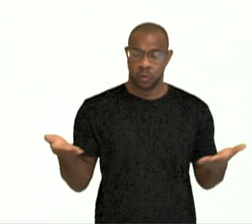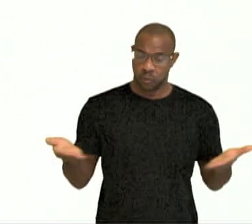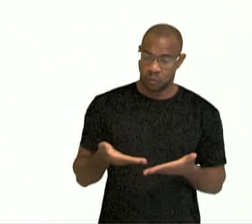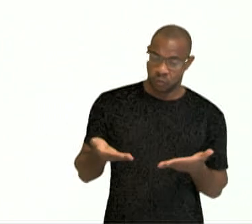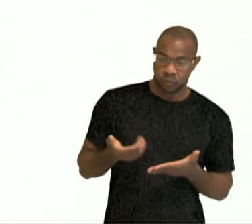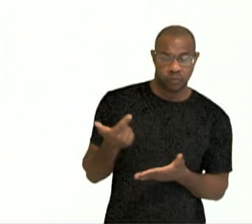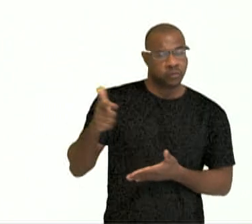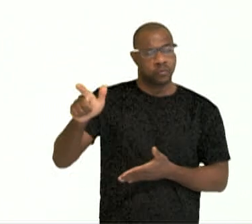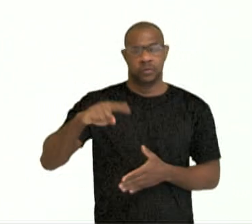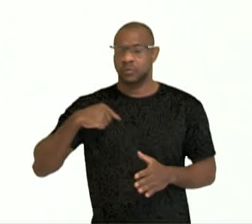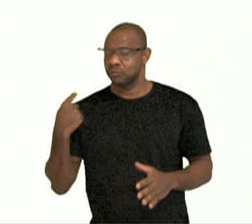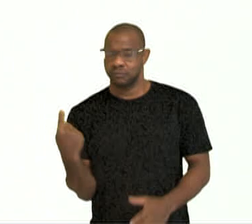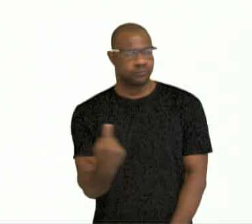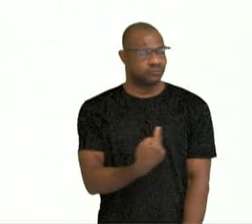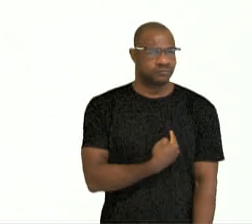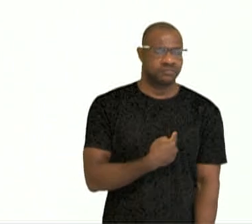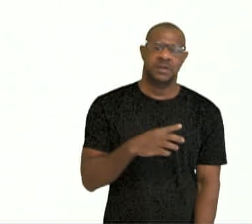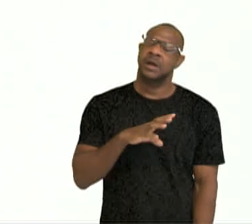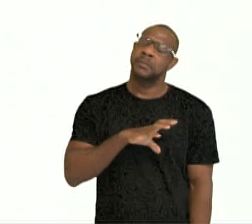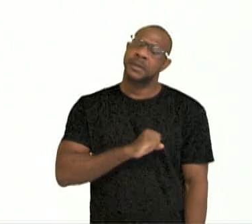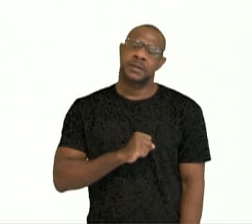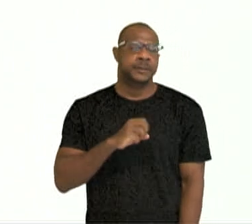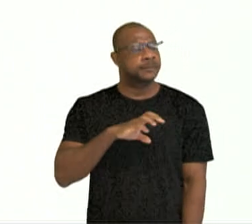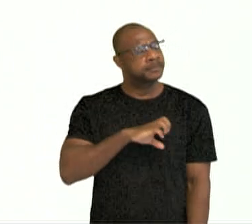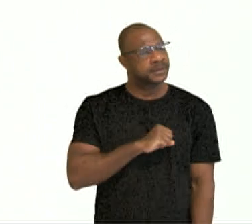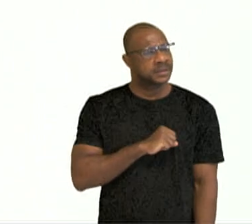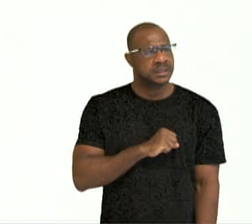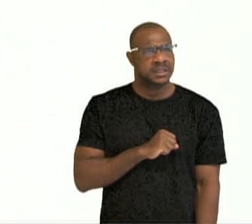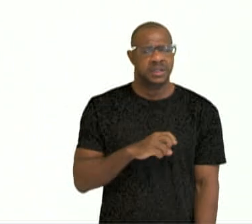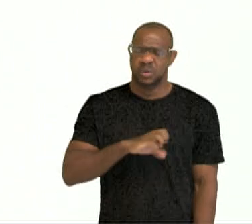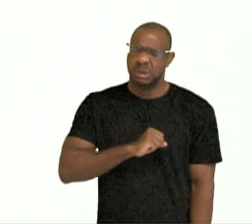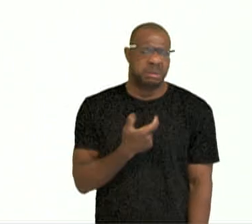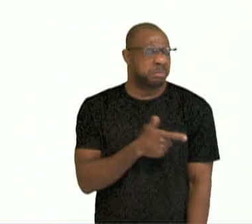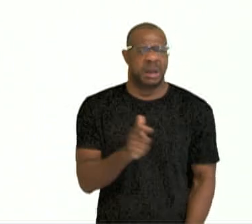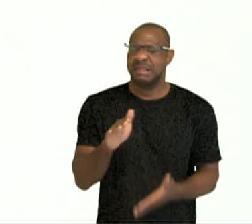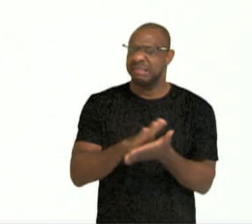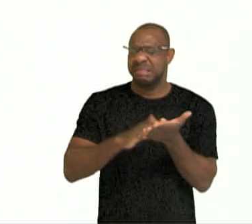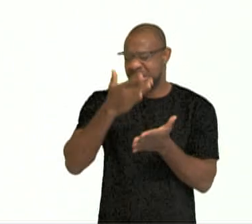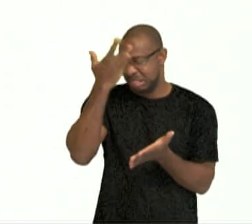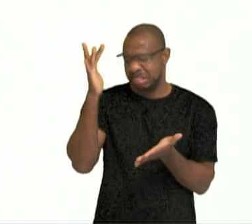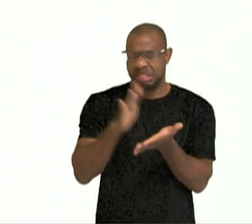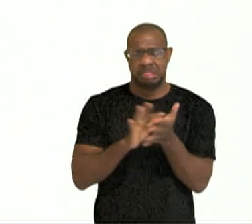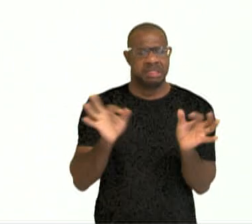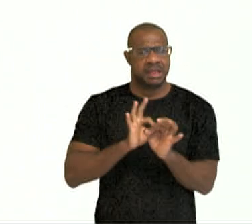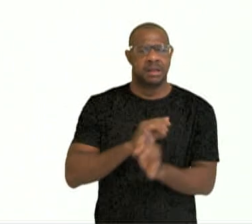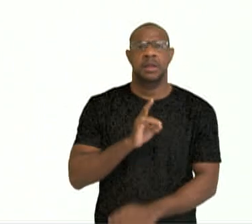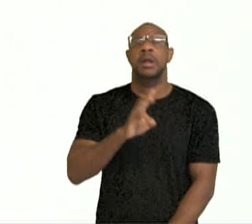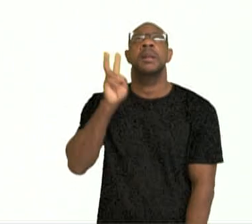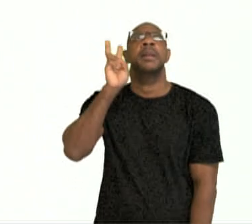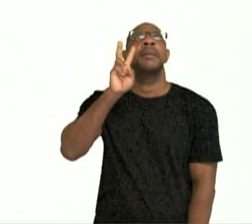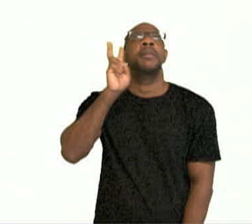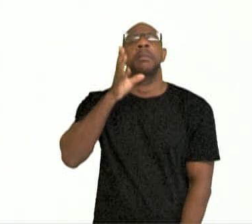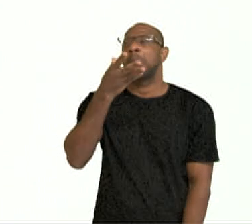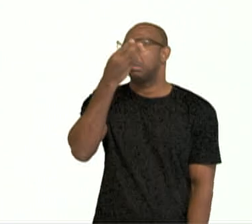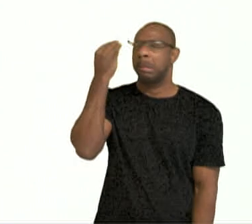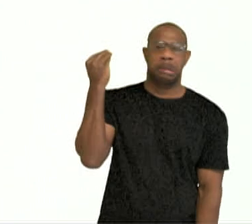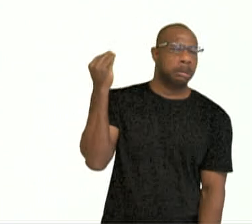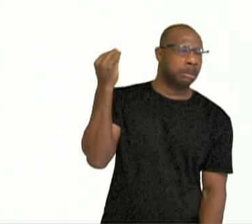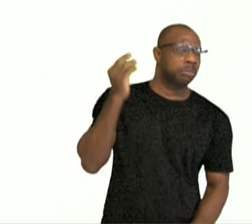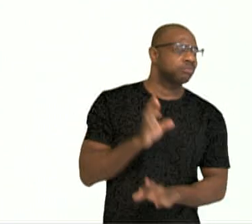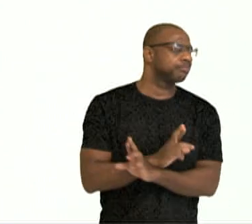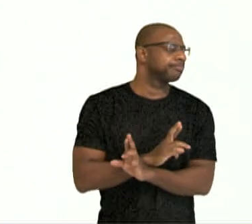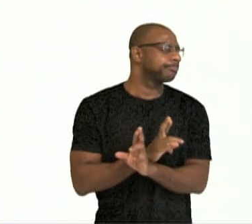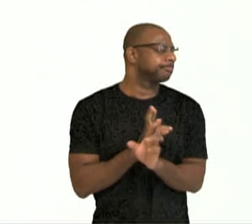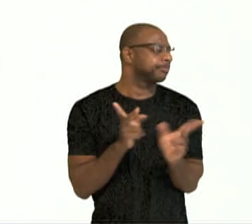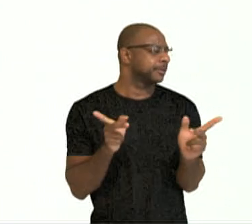outro e toda a gente, amar, amar e não amar ninguém. Recordar, esquecer,